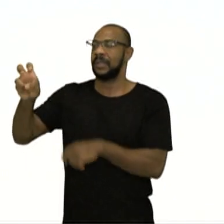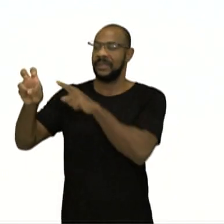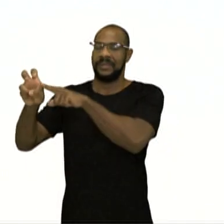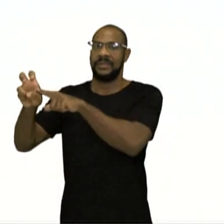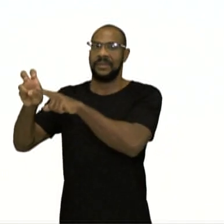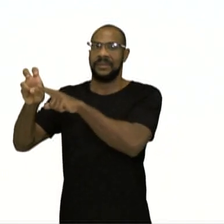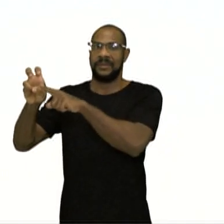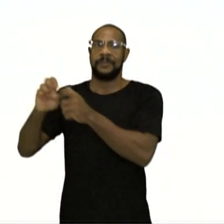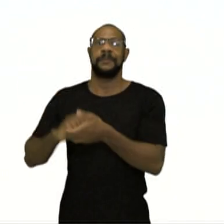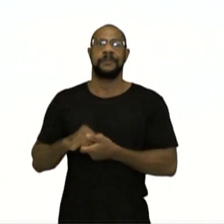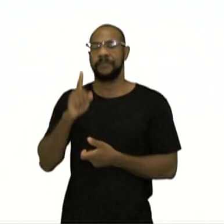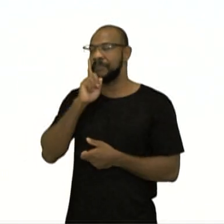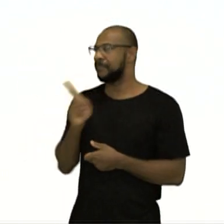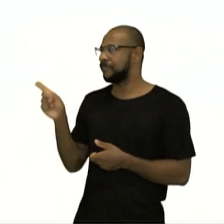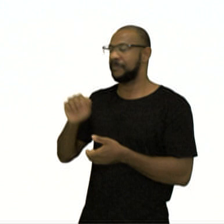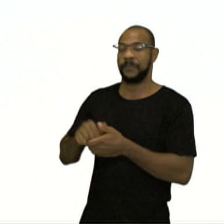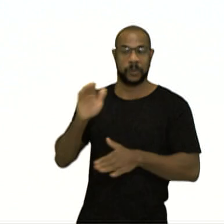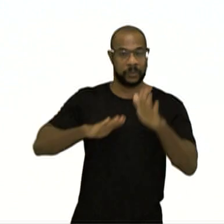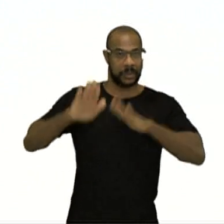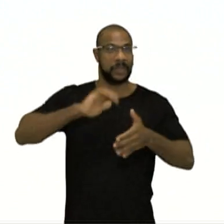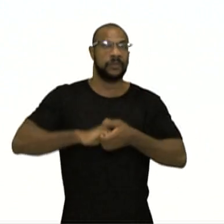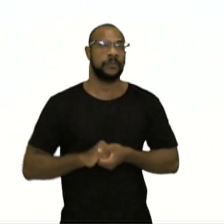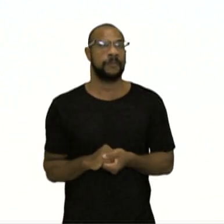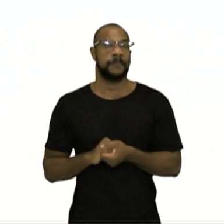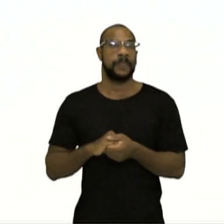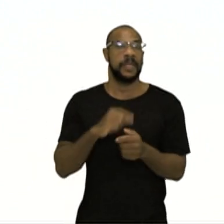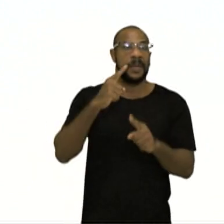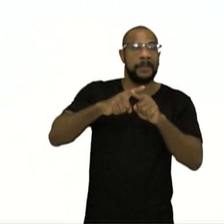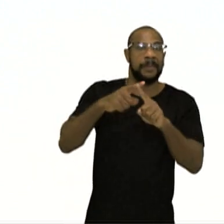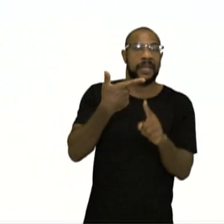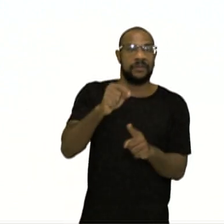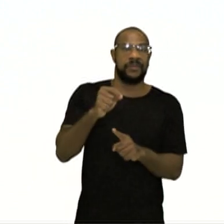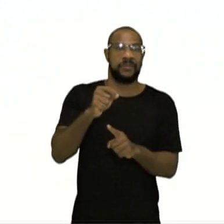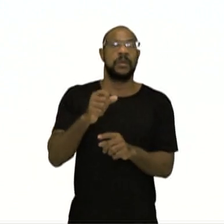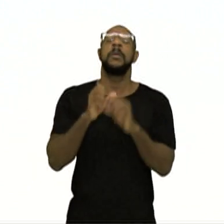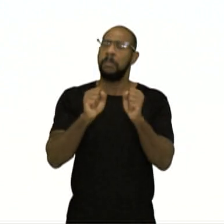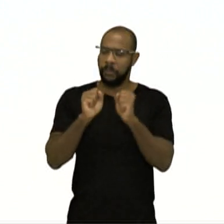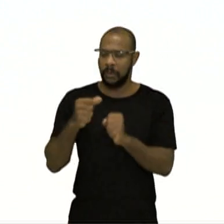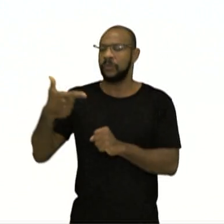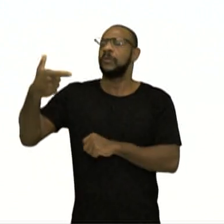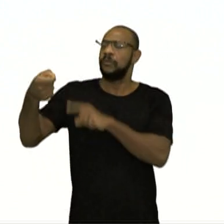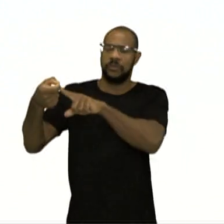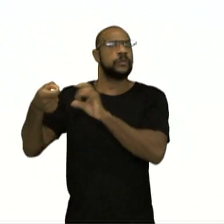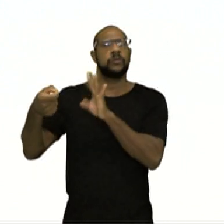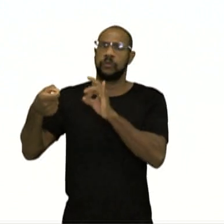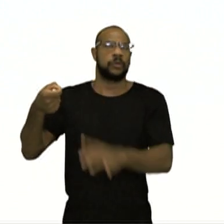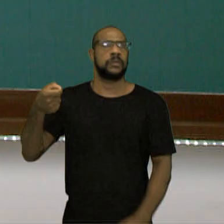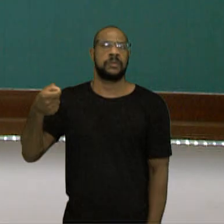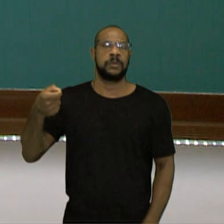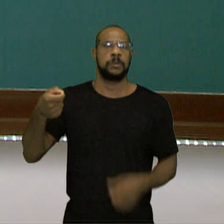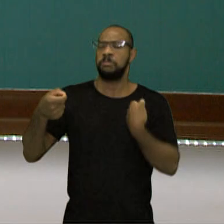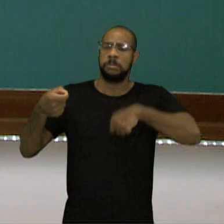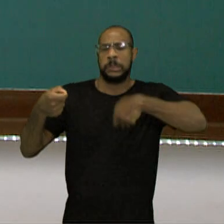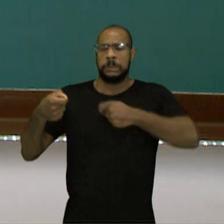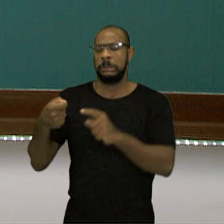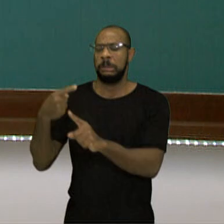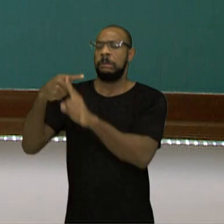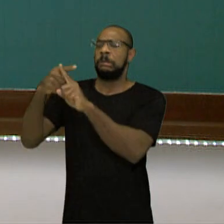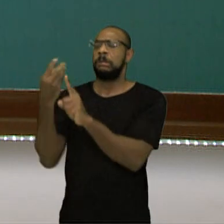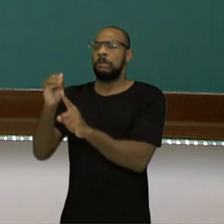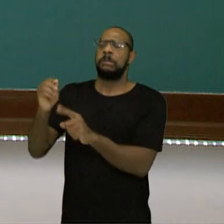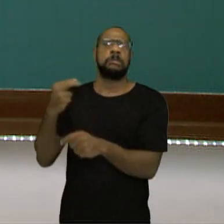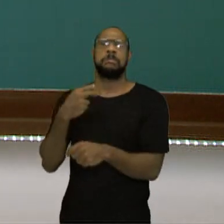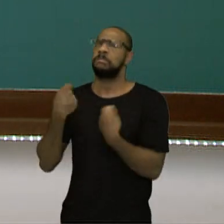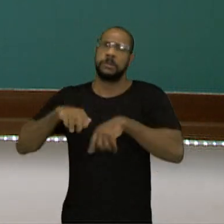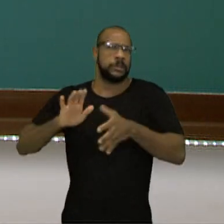Cuidado! Observem aqui, mais 20 eu posso escrever sozinho como 20. Lá no início da expressão eu posso omitir o